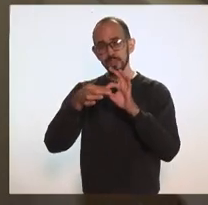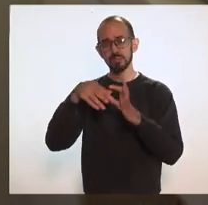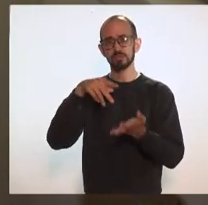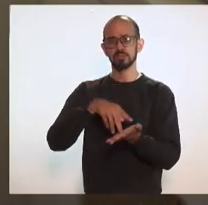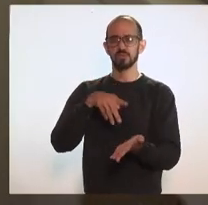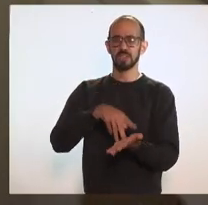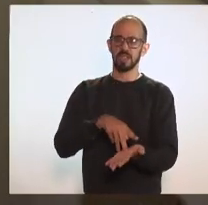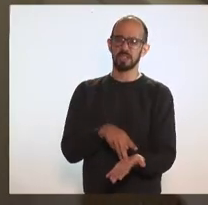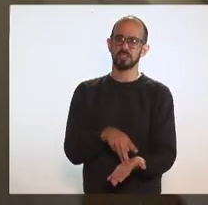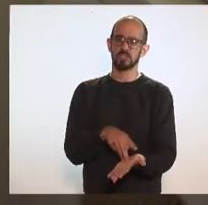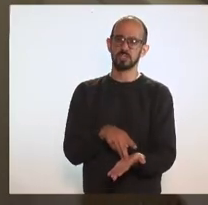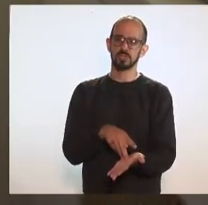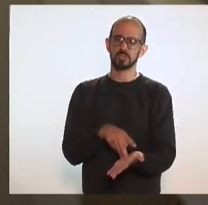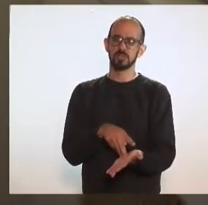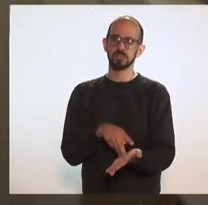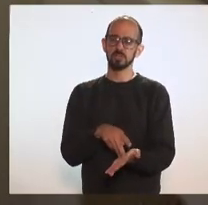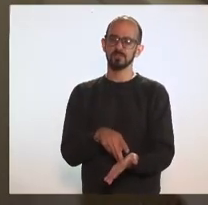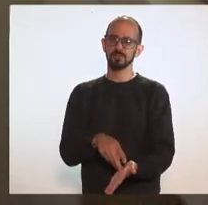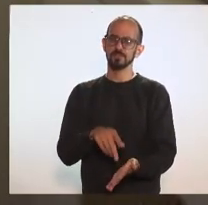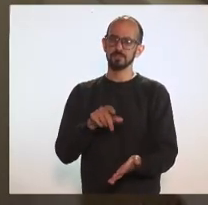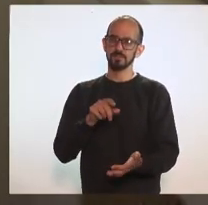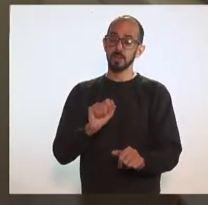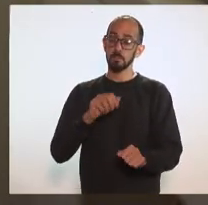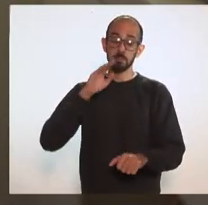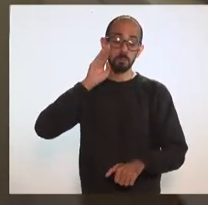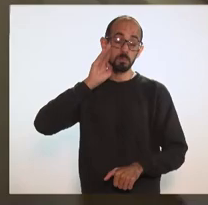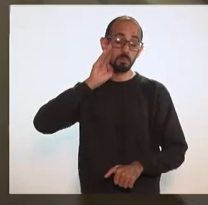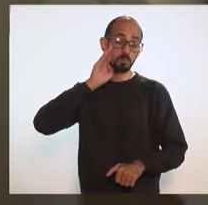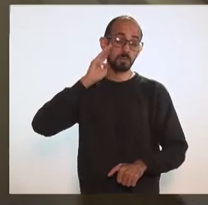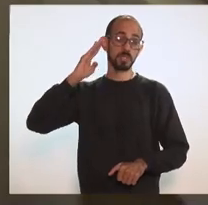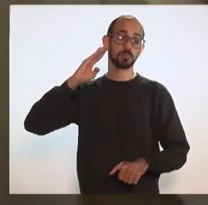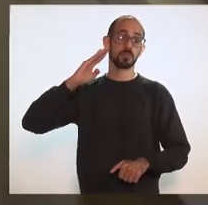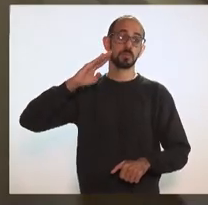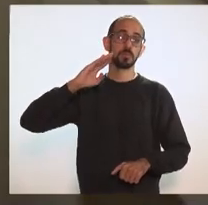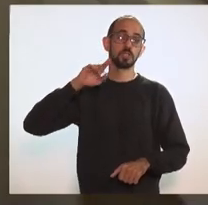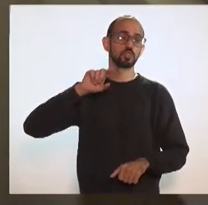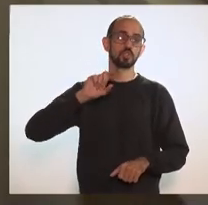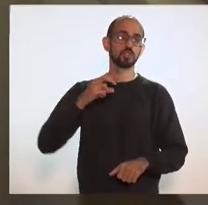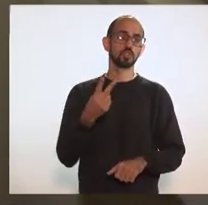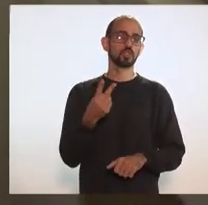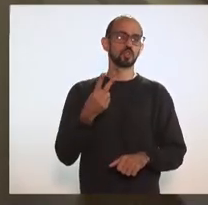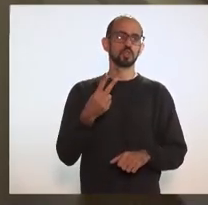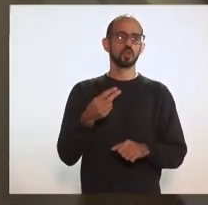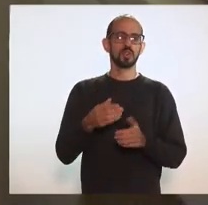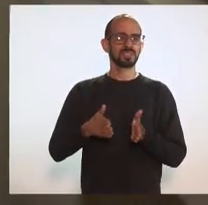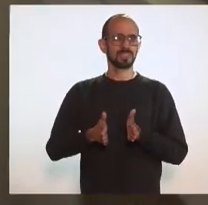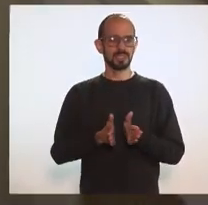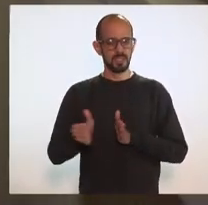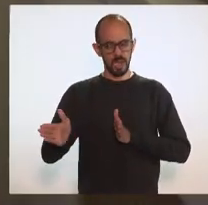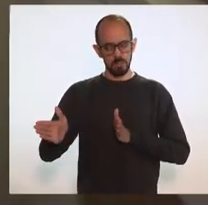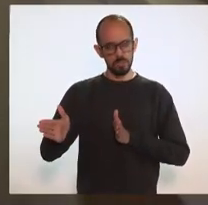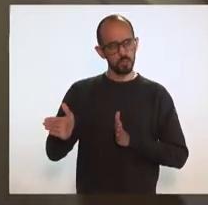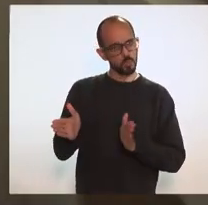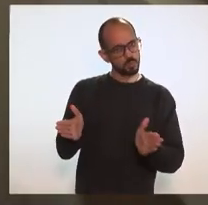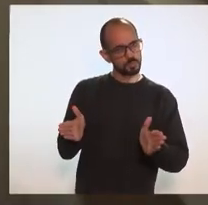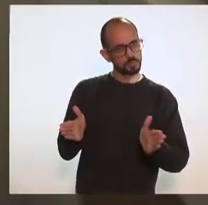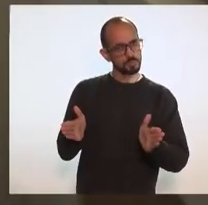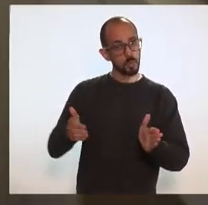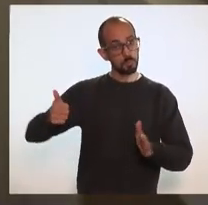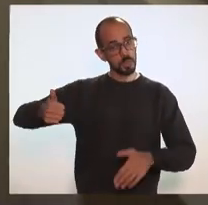Adriana Baltazar principalmente em relação a dois caminhos o